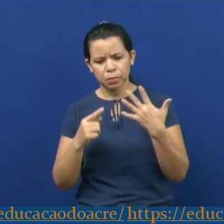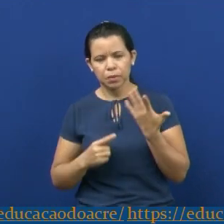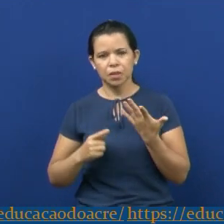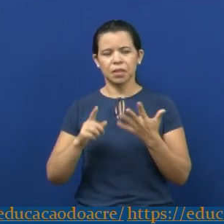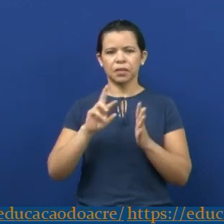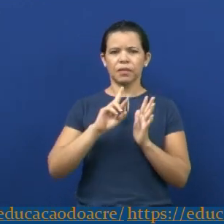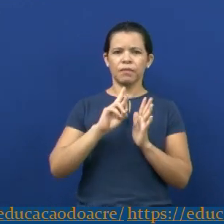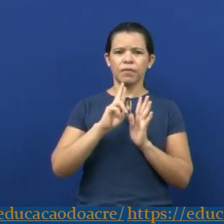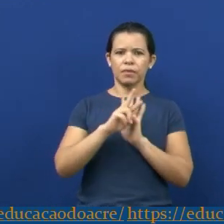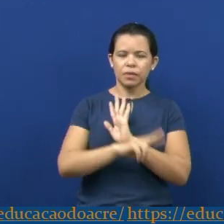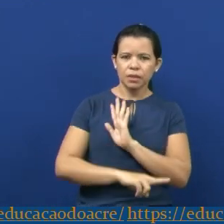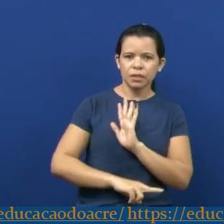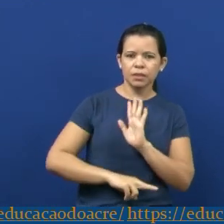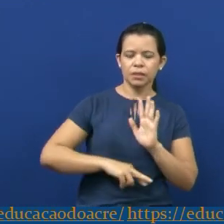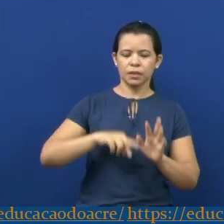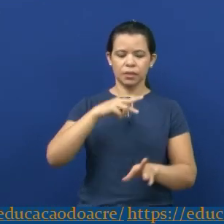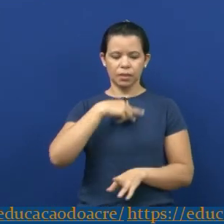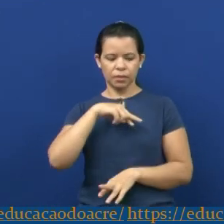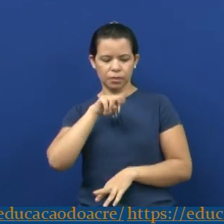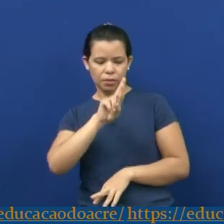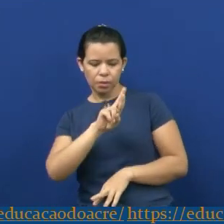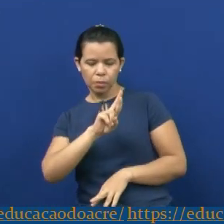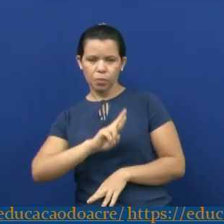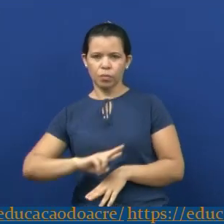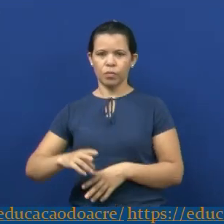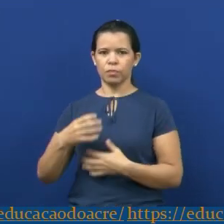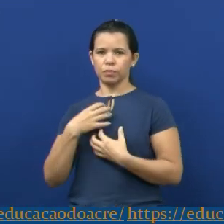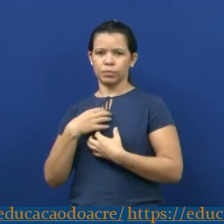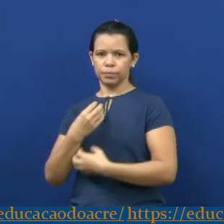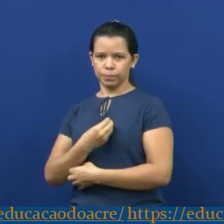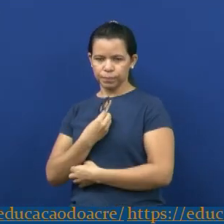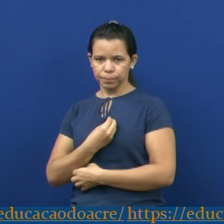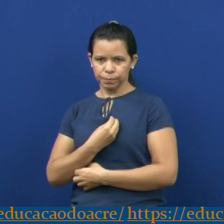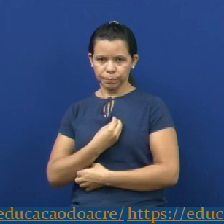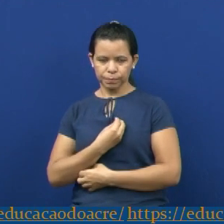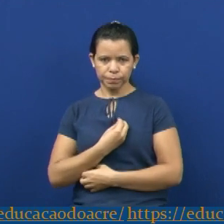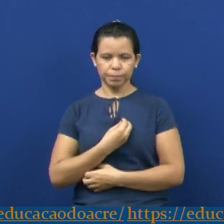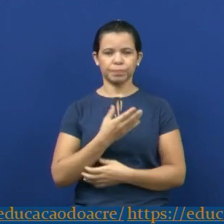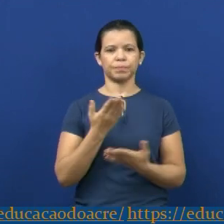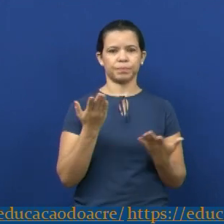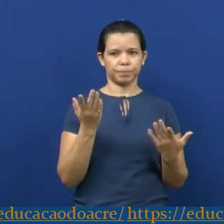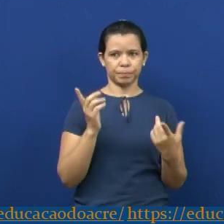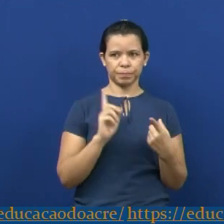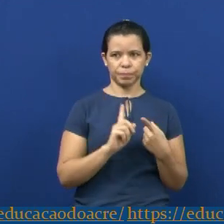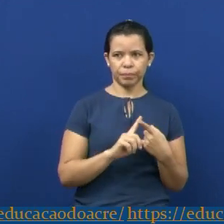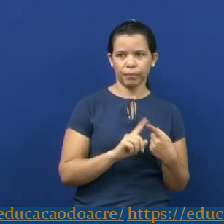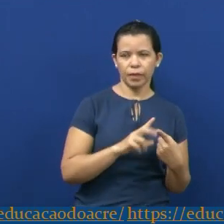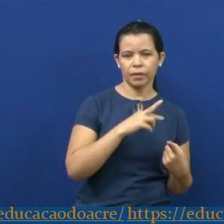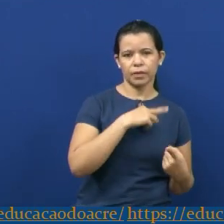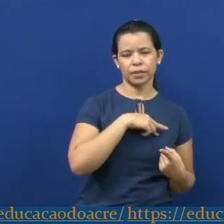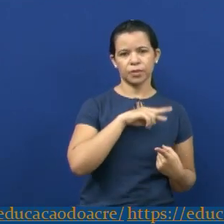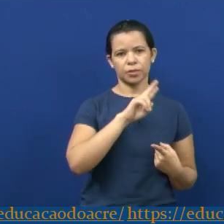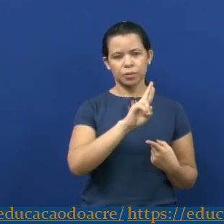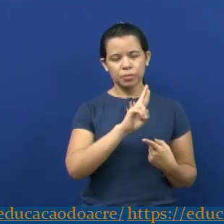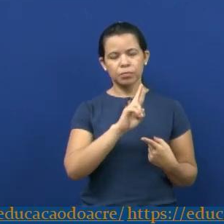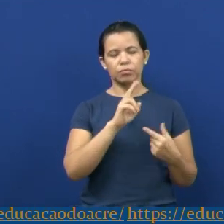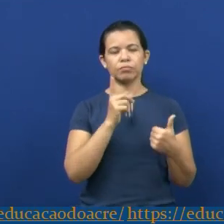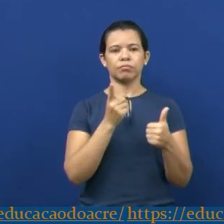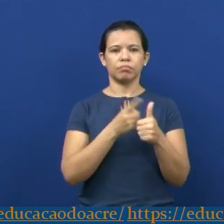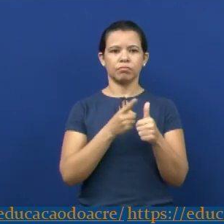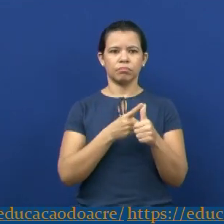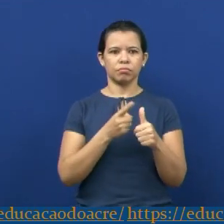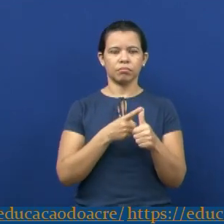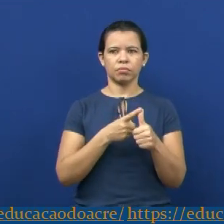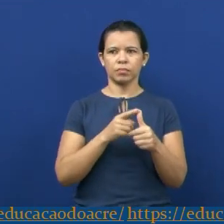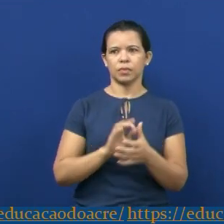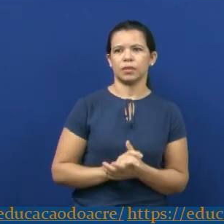entre religião e filosofia de vida, tá? Religião, por exemplo, no item 1, ela traz a realidade